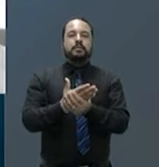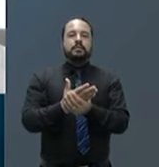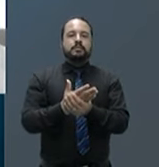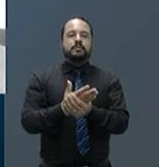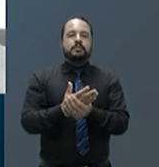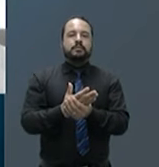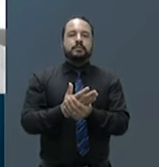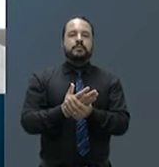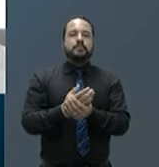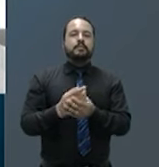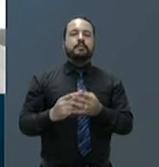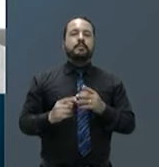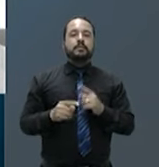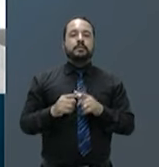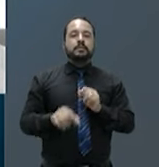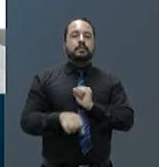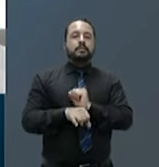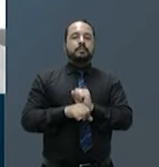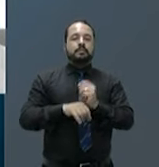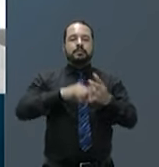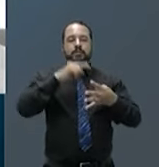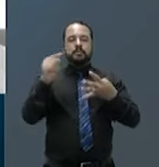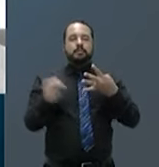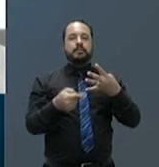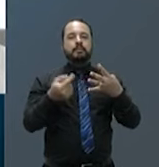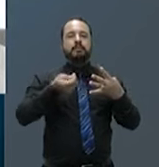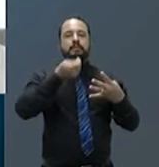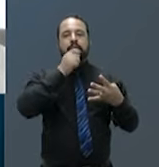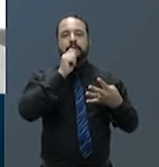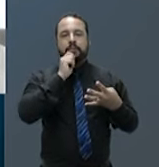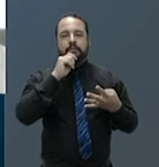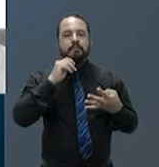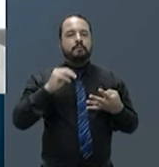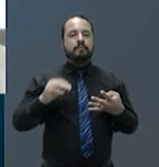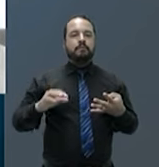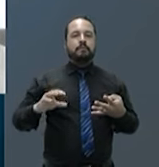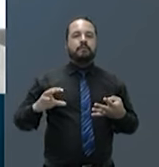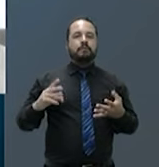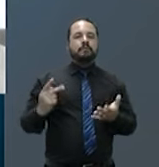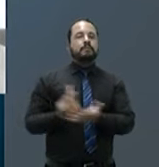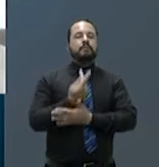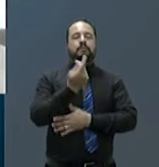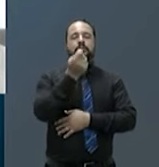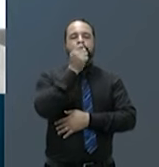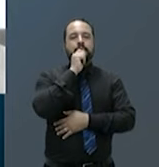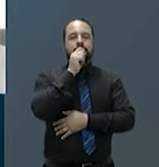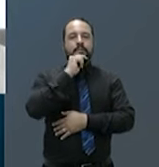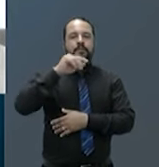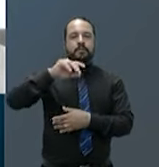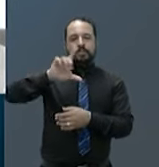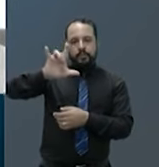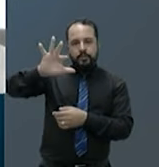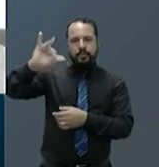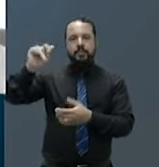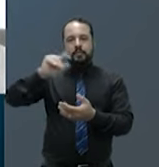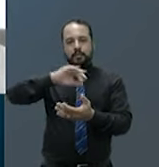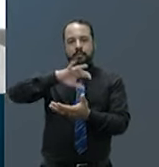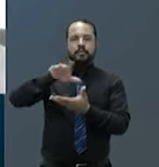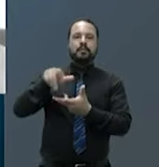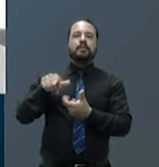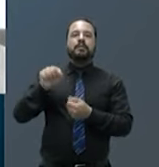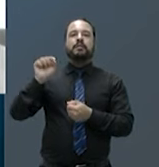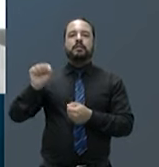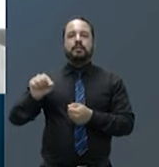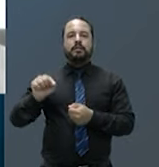desfecho da ação ainda não aconteceu em Luxemburgo. Consciente disso, é que ela pediu a suspensão